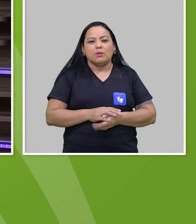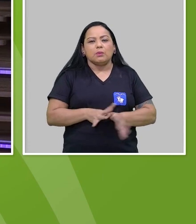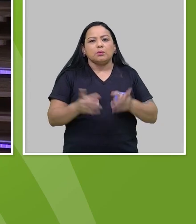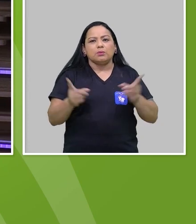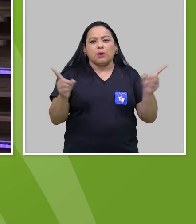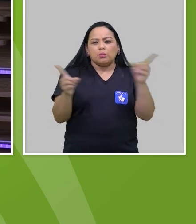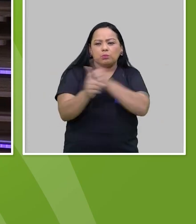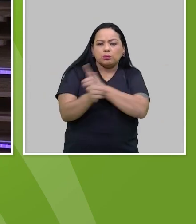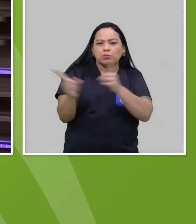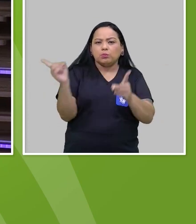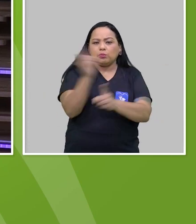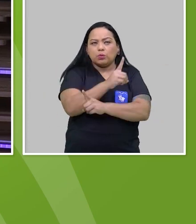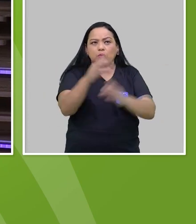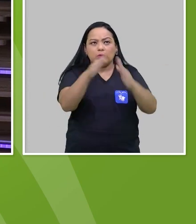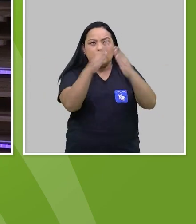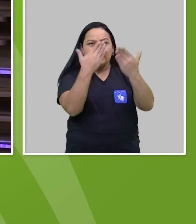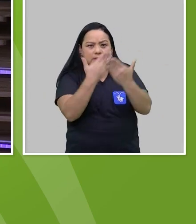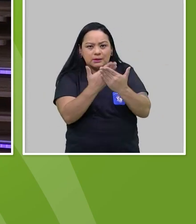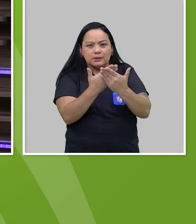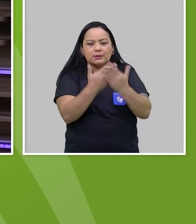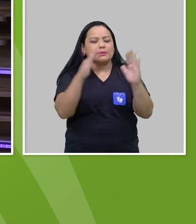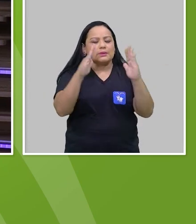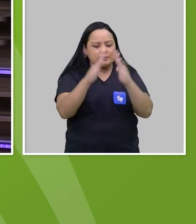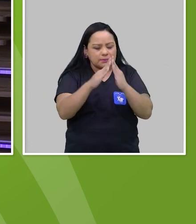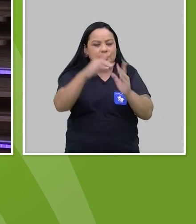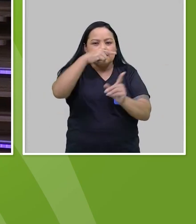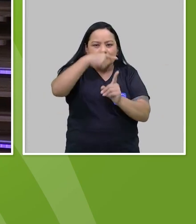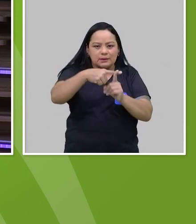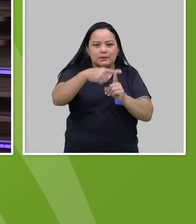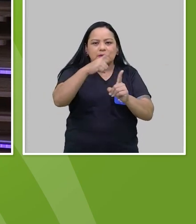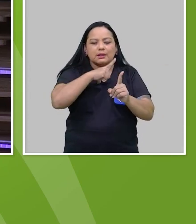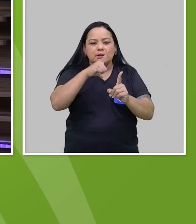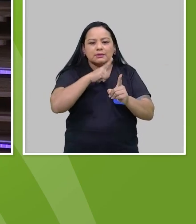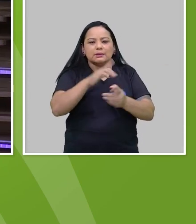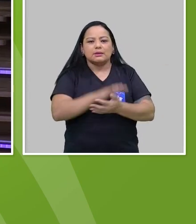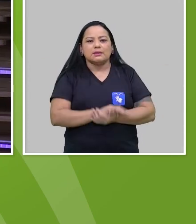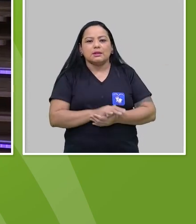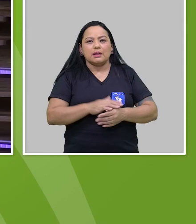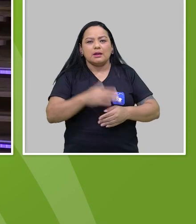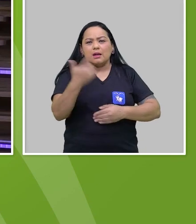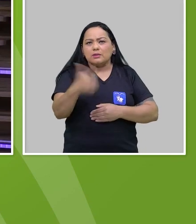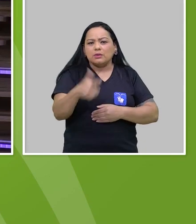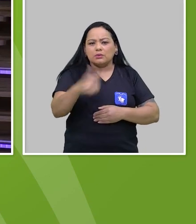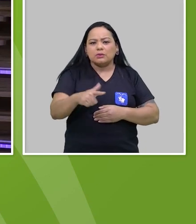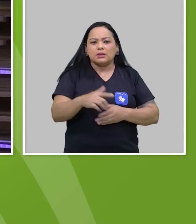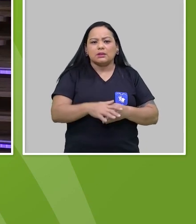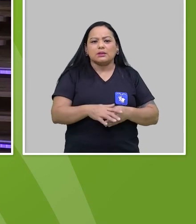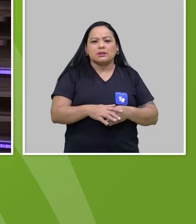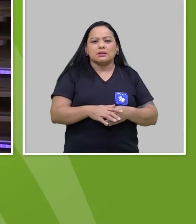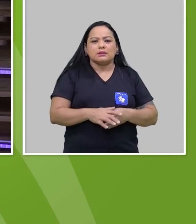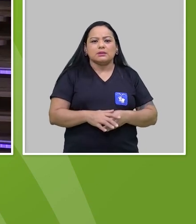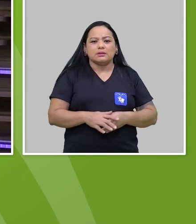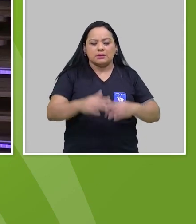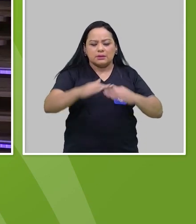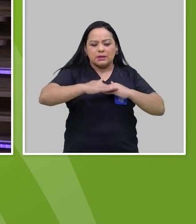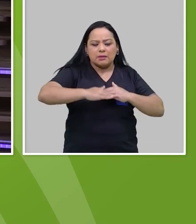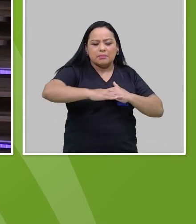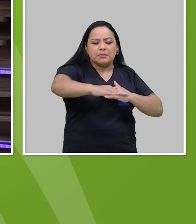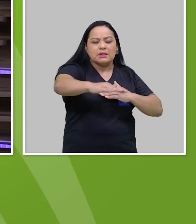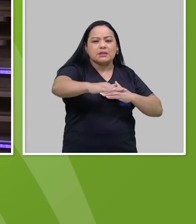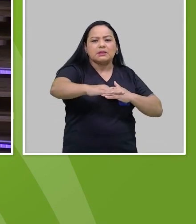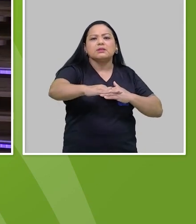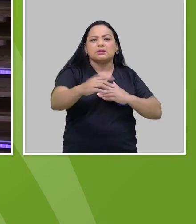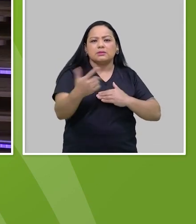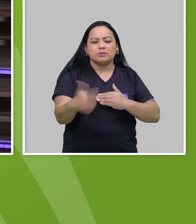exemplo, porque às vezes as igrejas, elas às vezes não têm cortina, não é? aí não tem às vezes muito tapete, é muito liso,